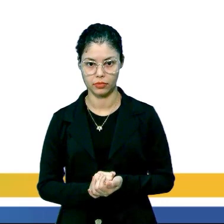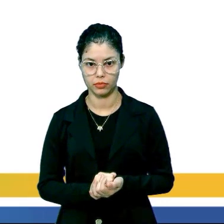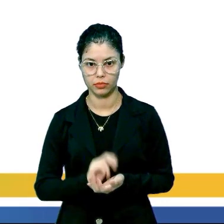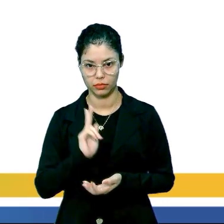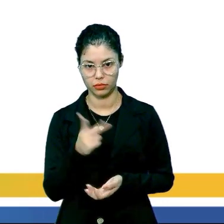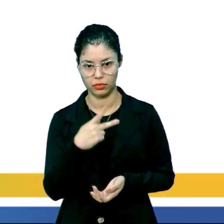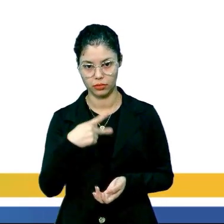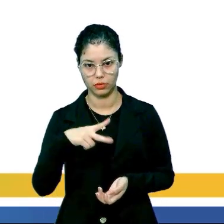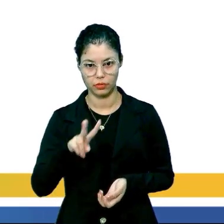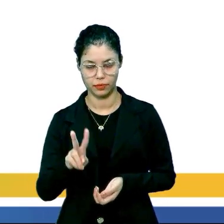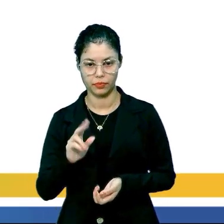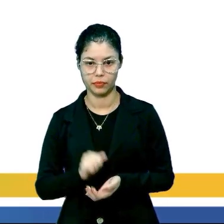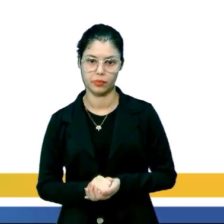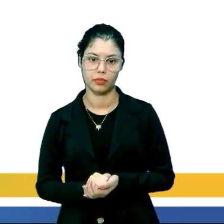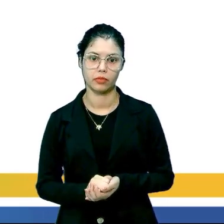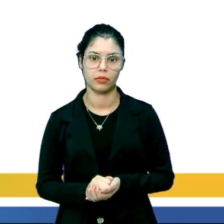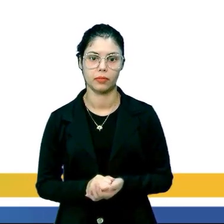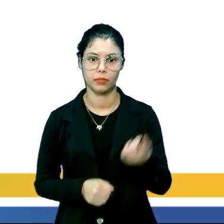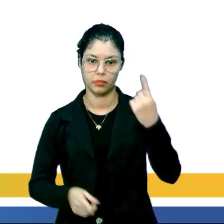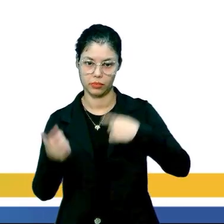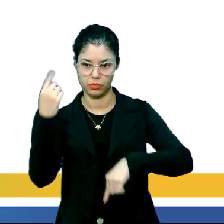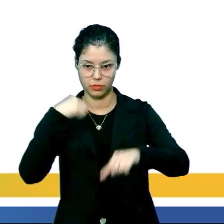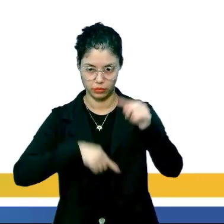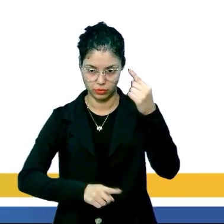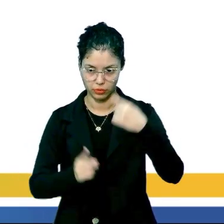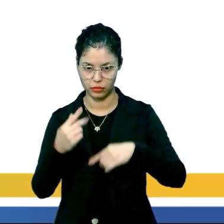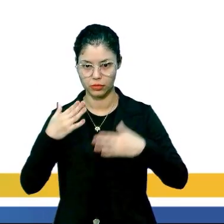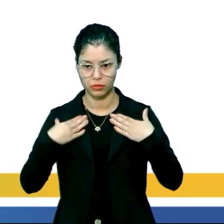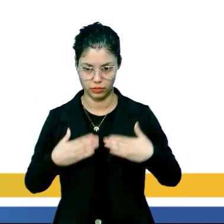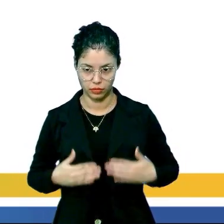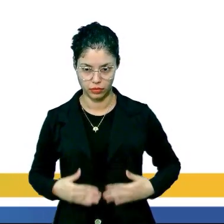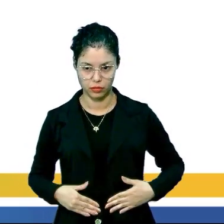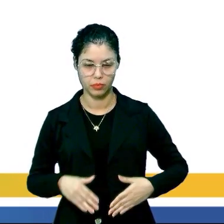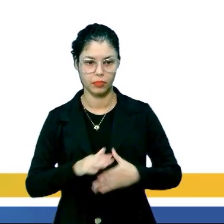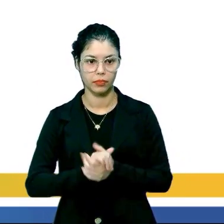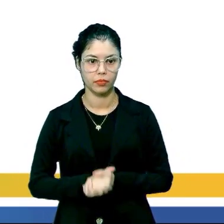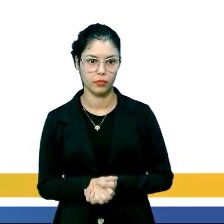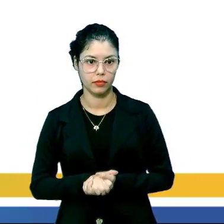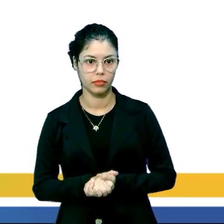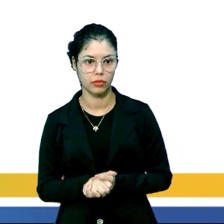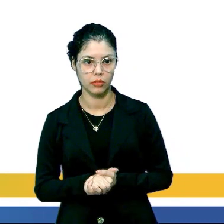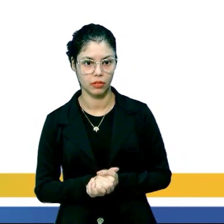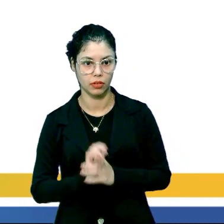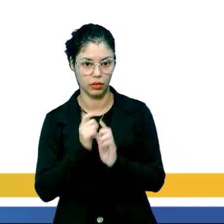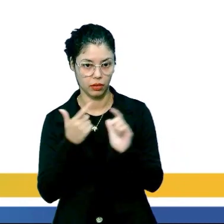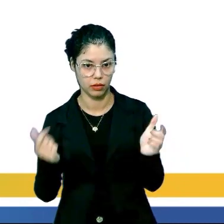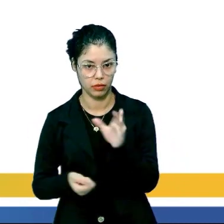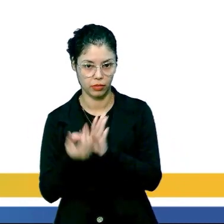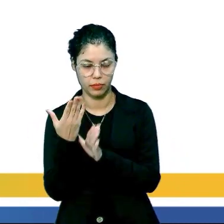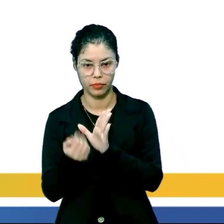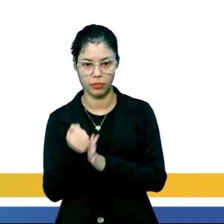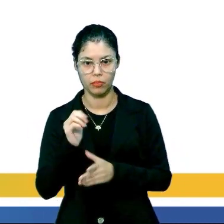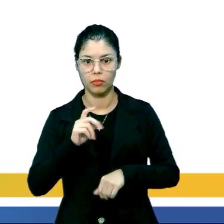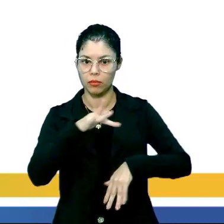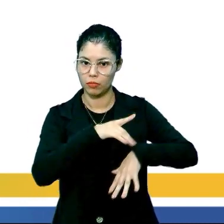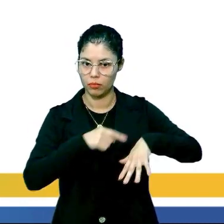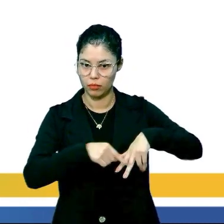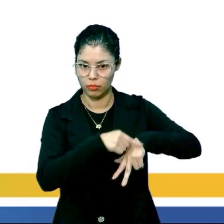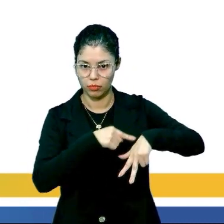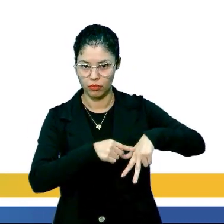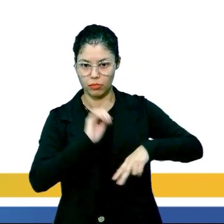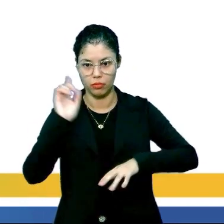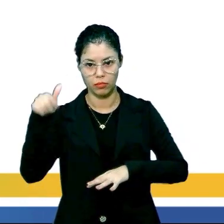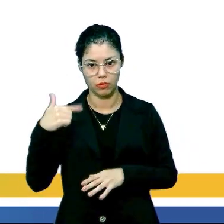taxas de anticorpos anti-HPV circulantes. Alternativa C, aumento na produção de